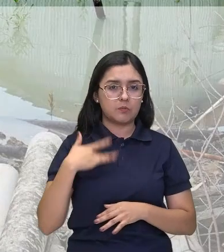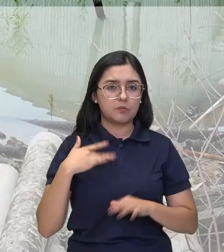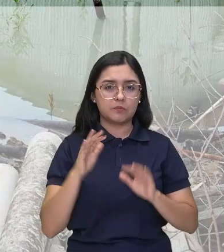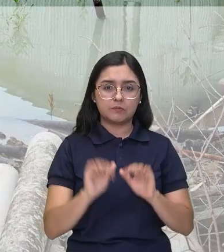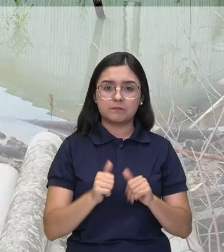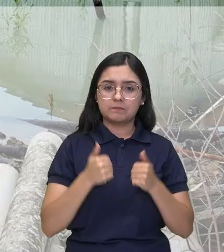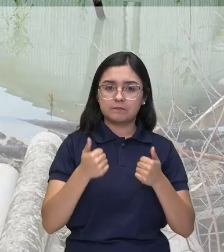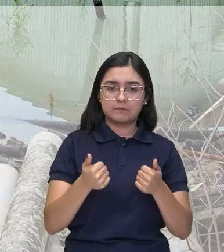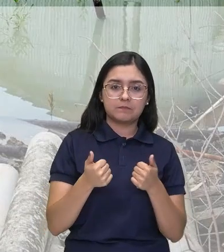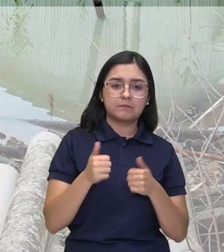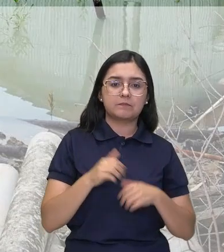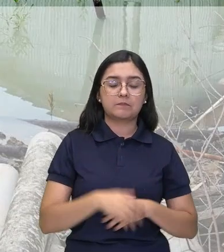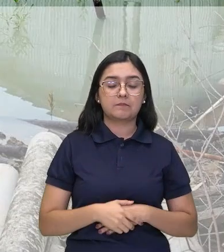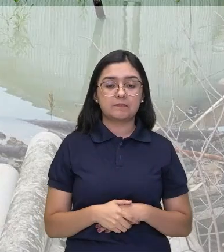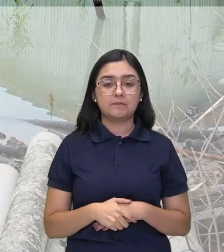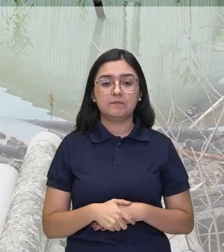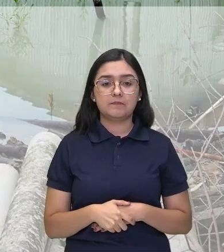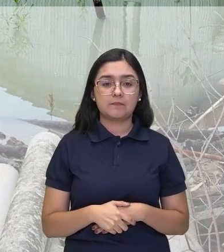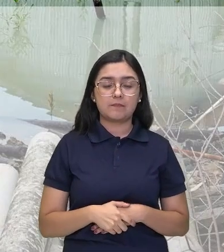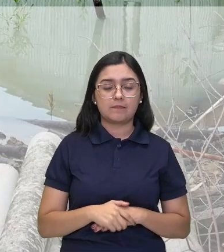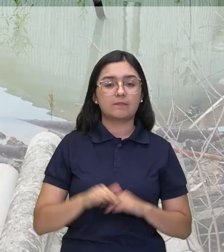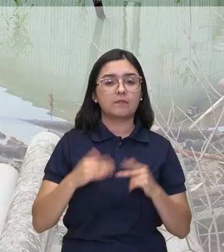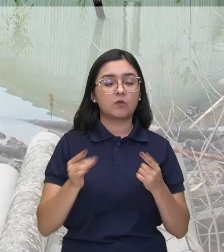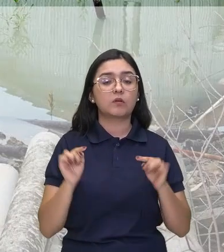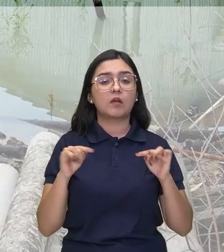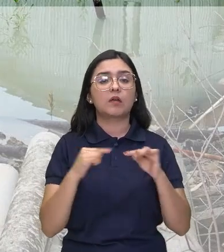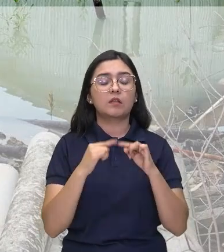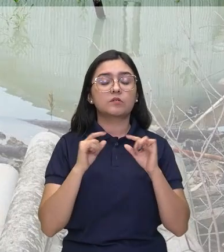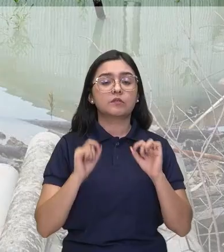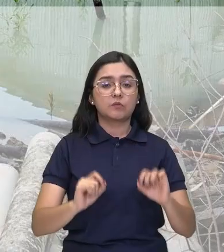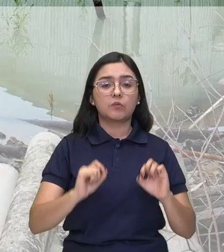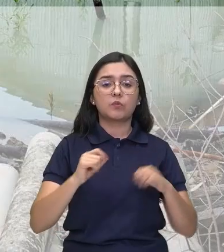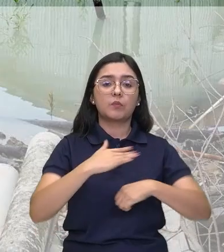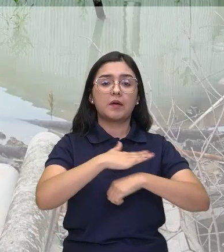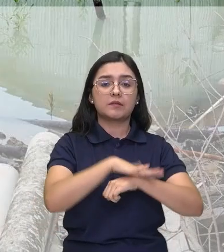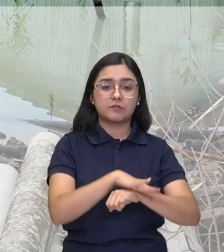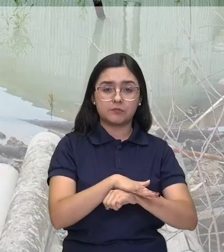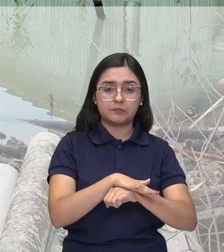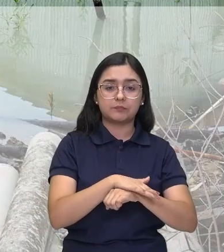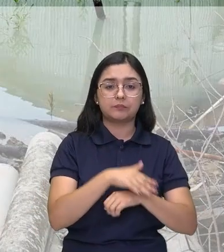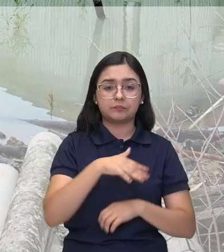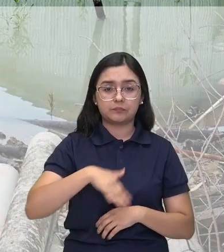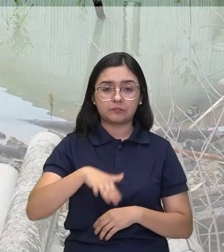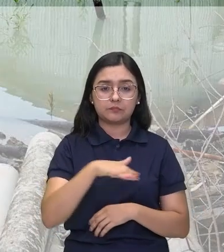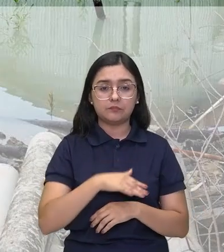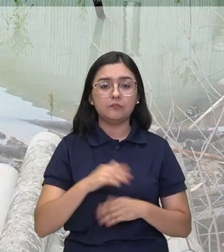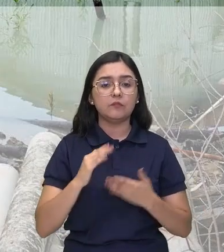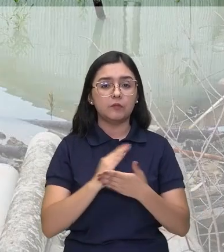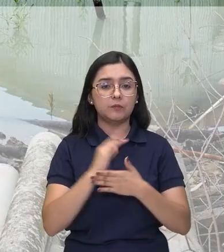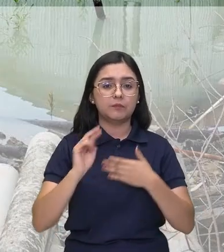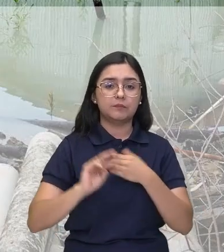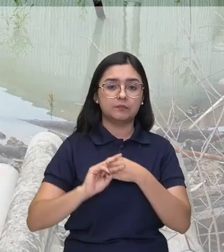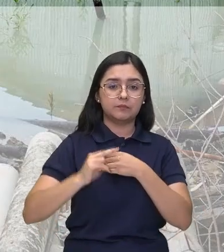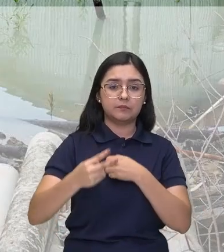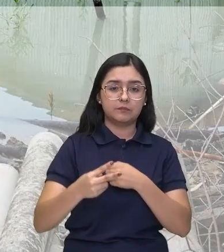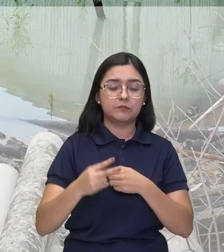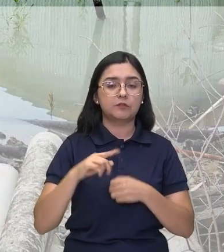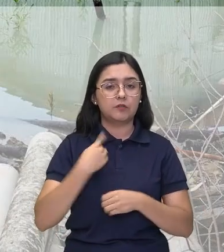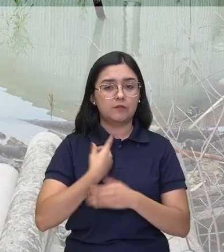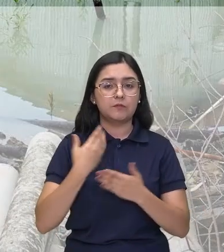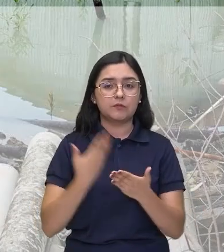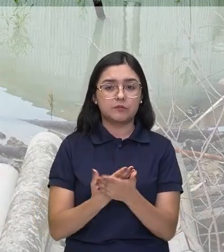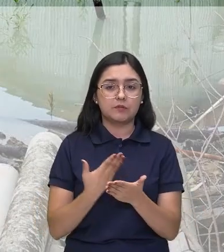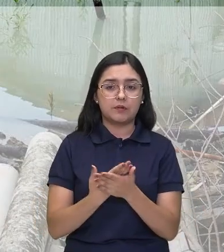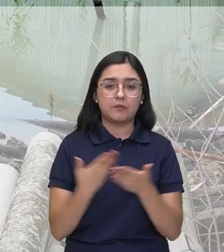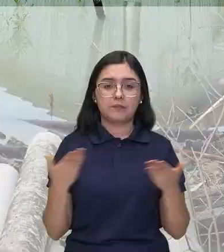essa situação envolvida com racismo ambiental. Né? Isso está relacionado mesmo com algumas consequências que a gente vai ver ao longo aí